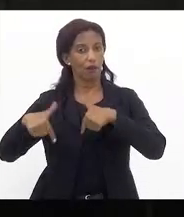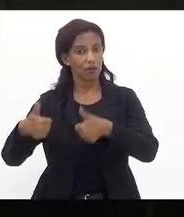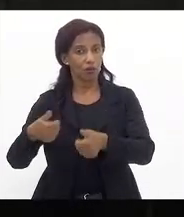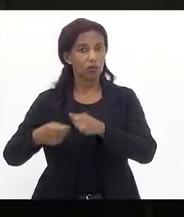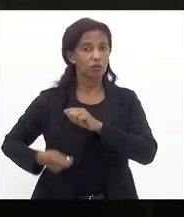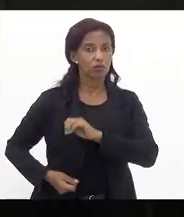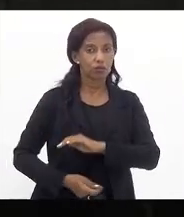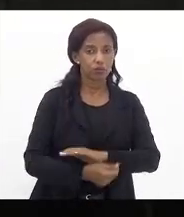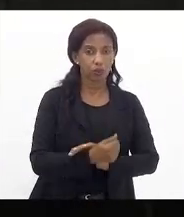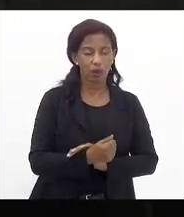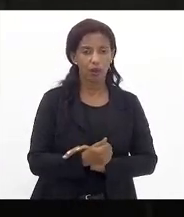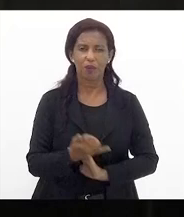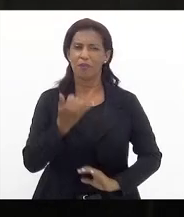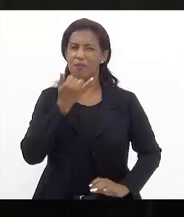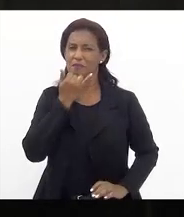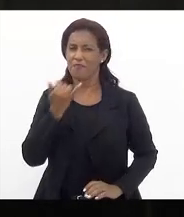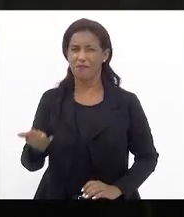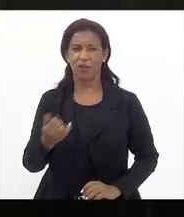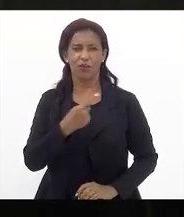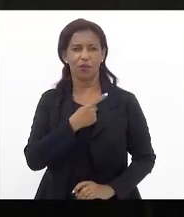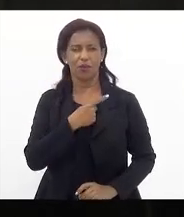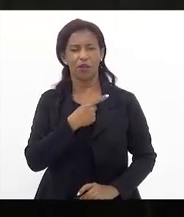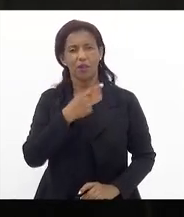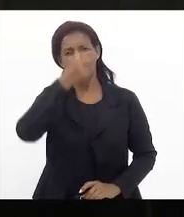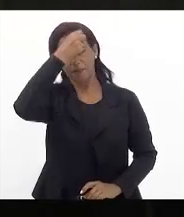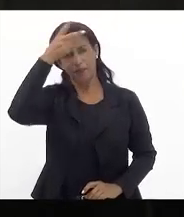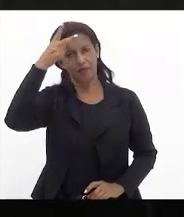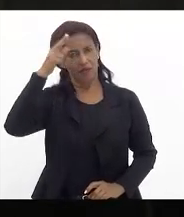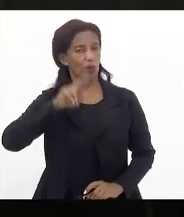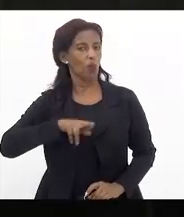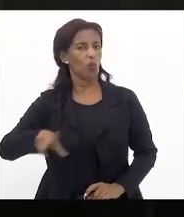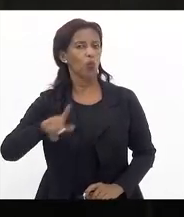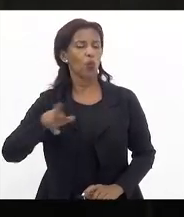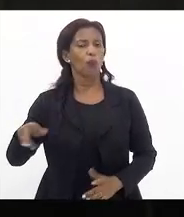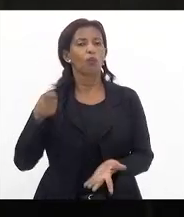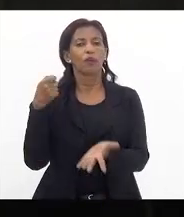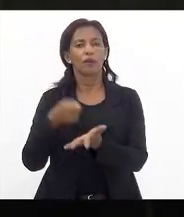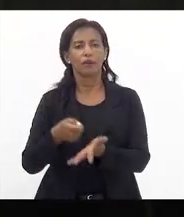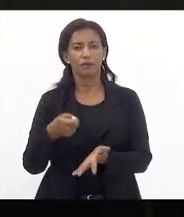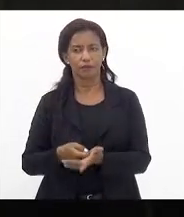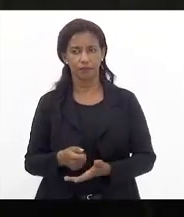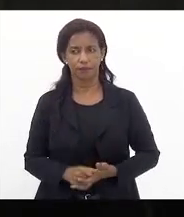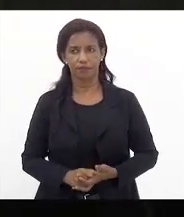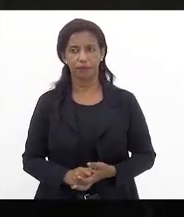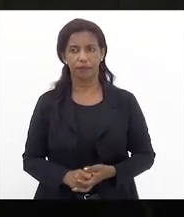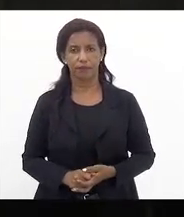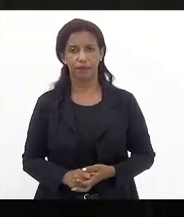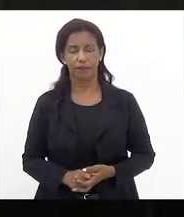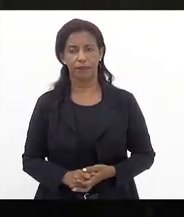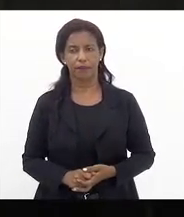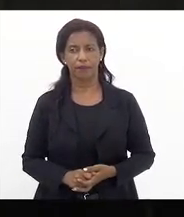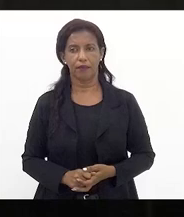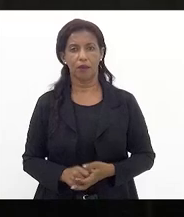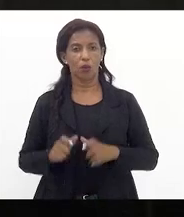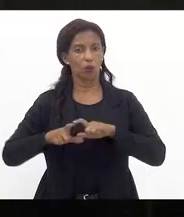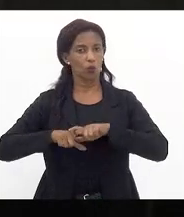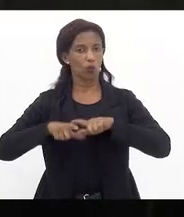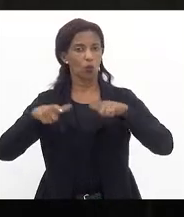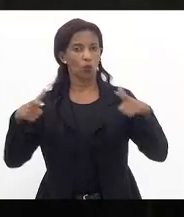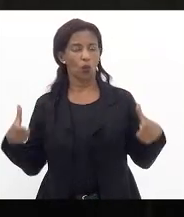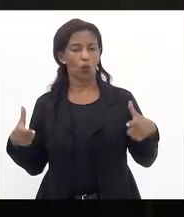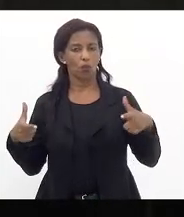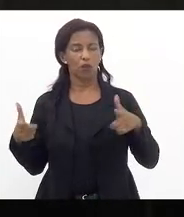estruturantes, me perdoem os senhores prefeitos, não é garantir ao aumento